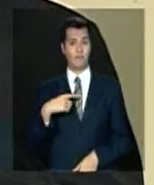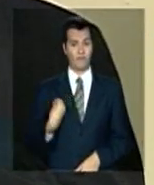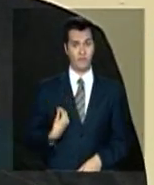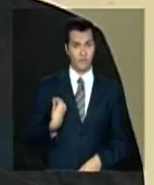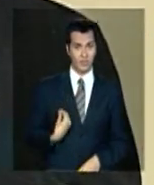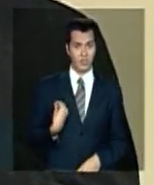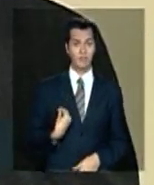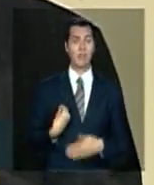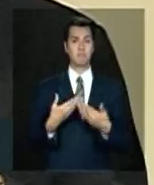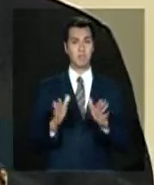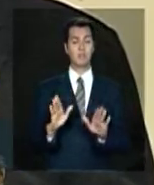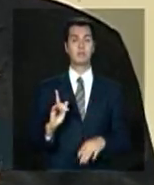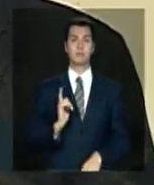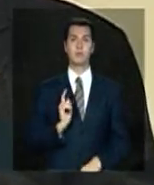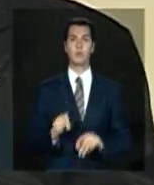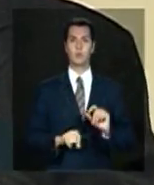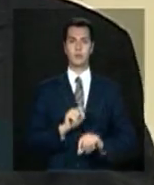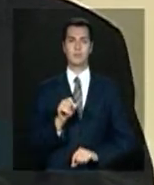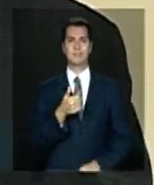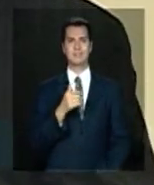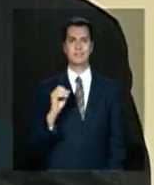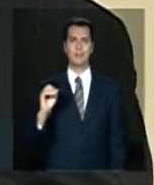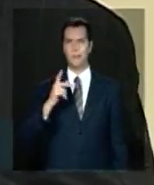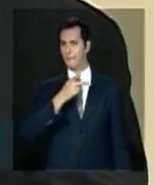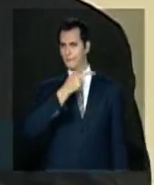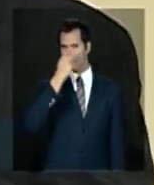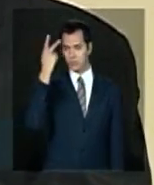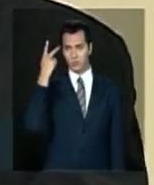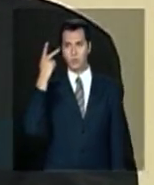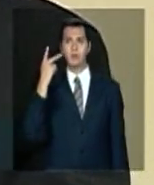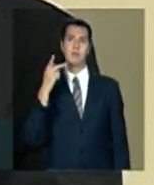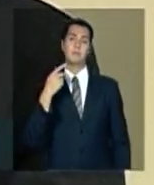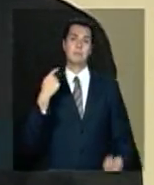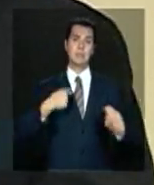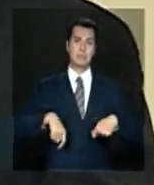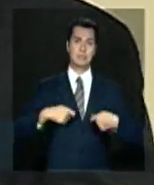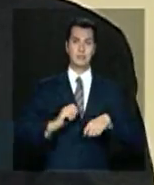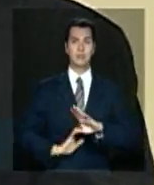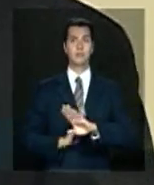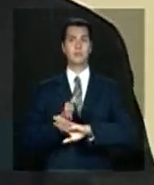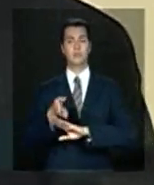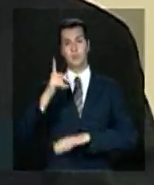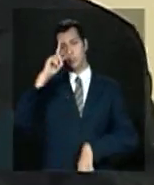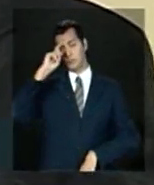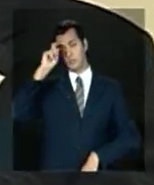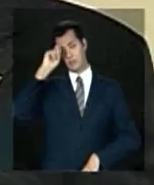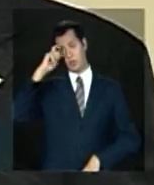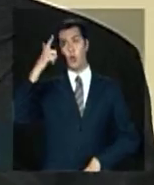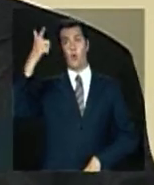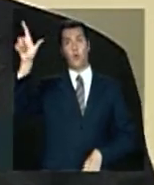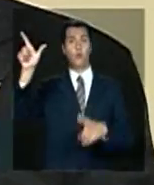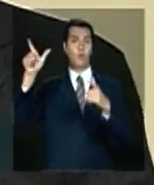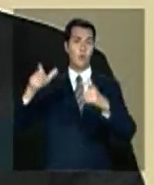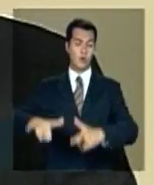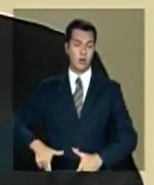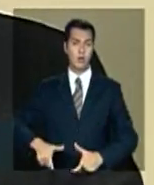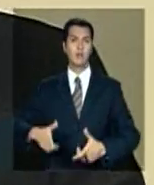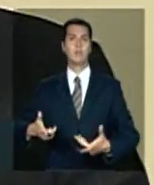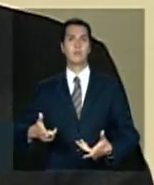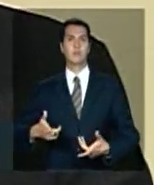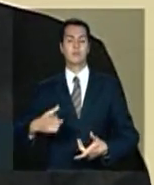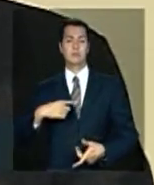funcionamento de cada 100 pessoas que precisavam e para o pronto-socorro ou para o hospital de complexidade